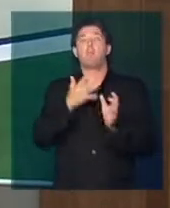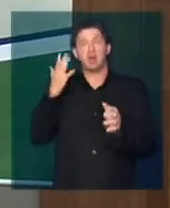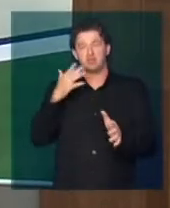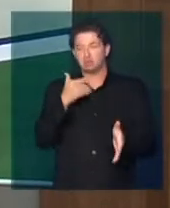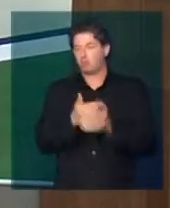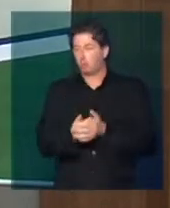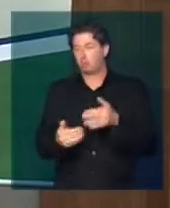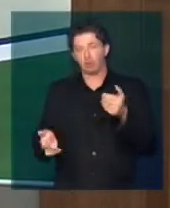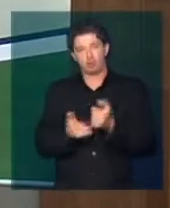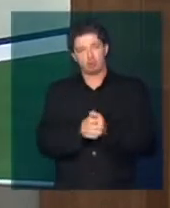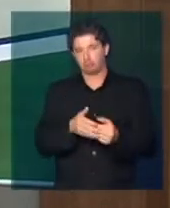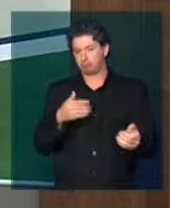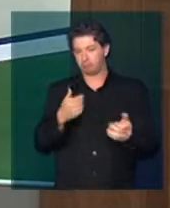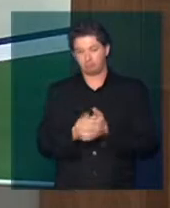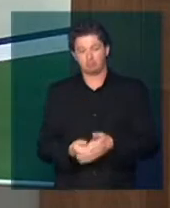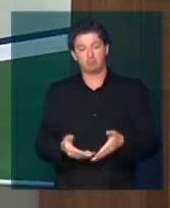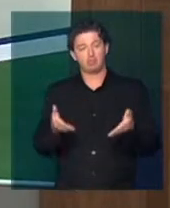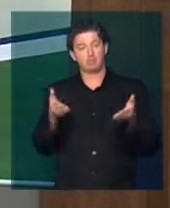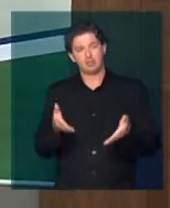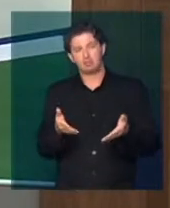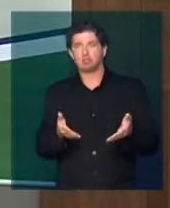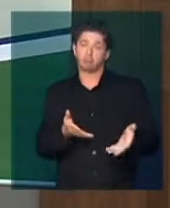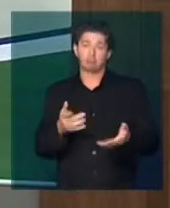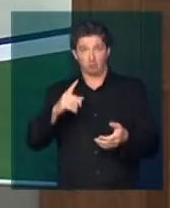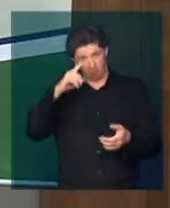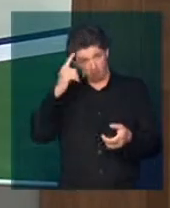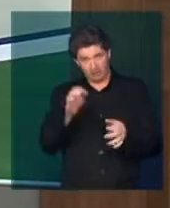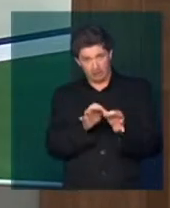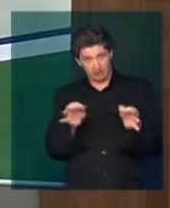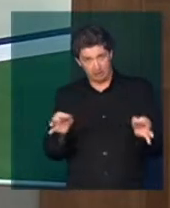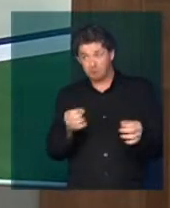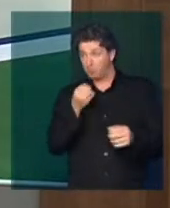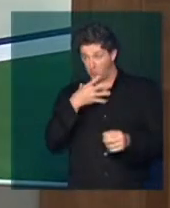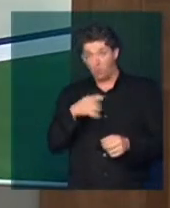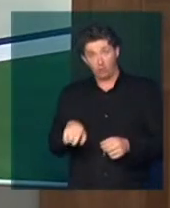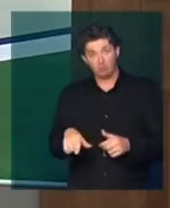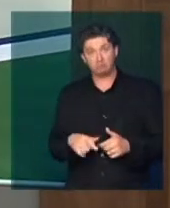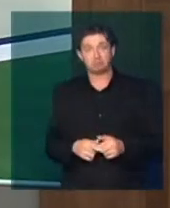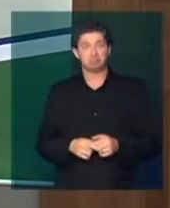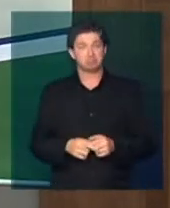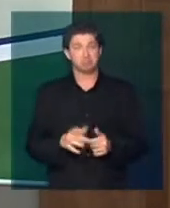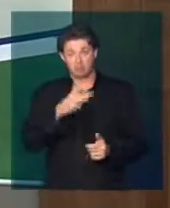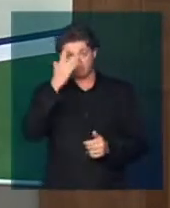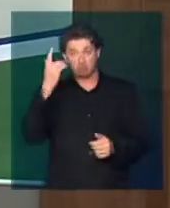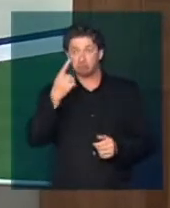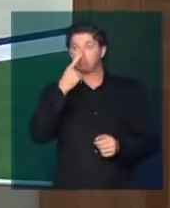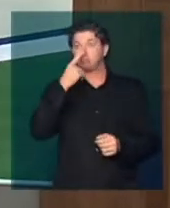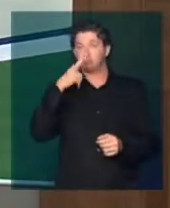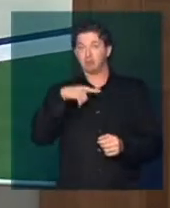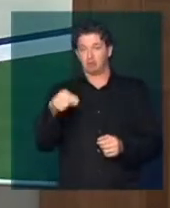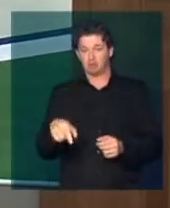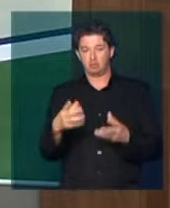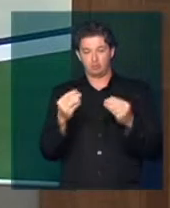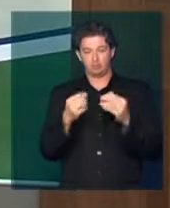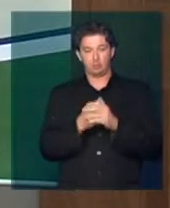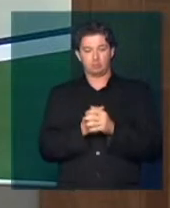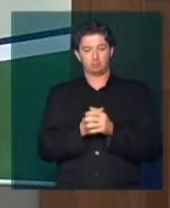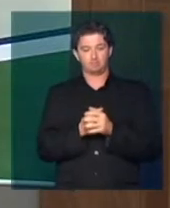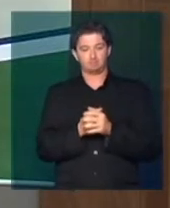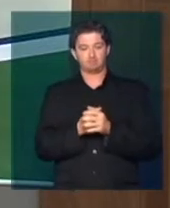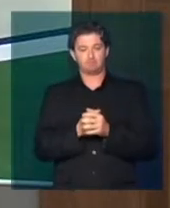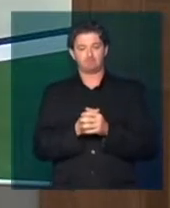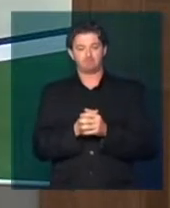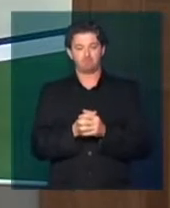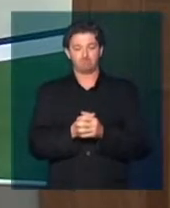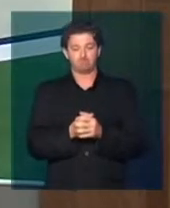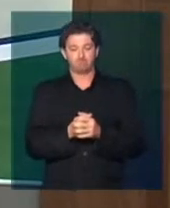estivessem filiados. Essa é uma ideia simples, simpática, e que tem uma aderência muito grande